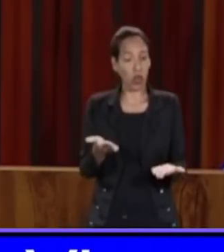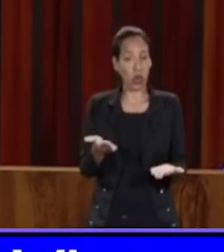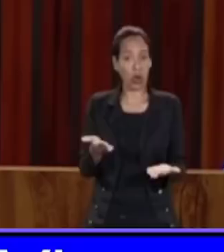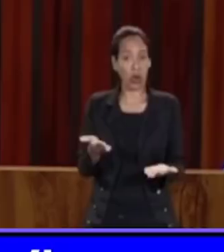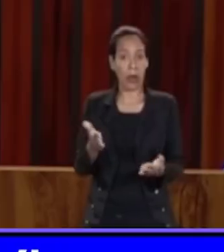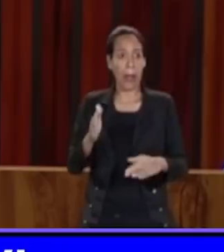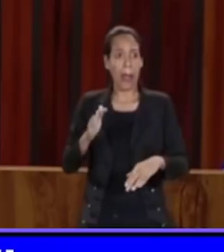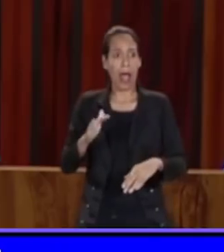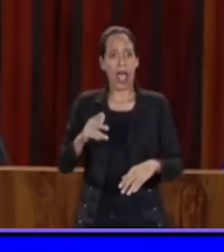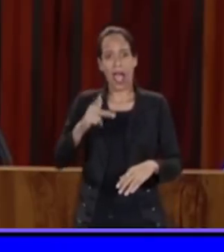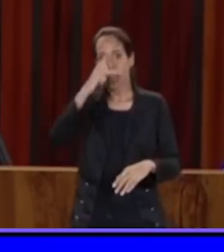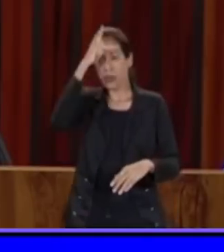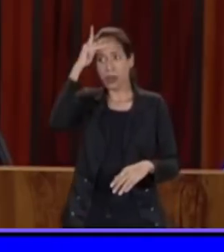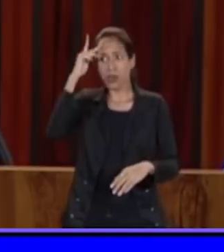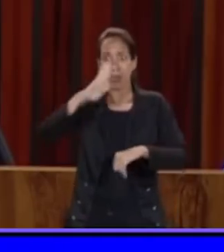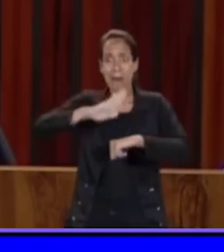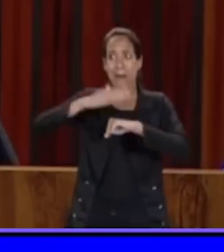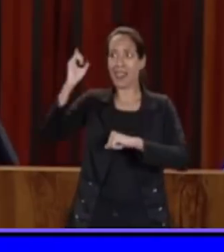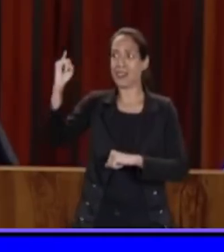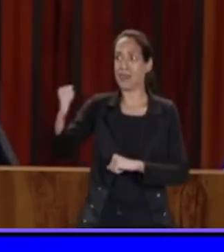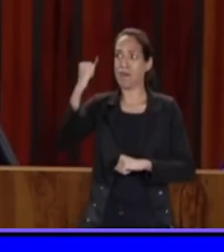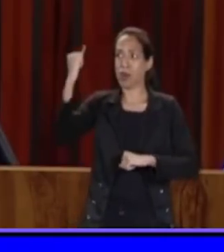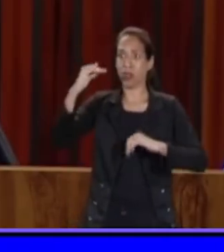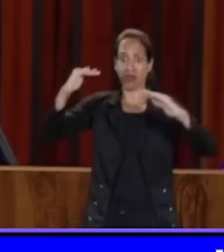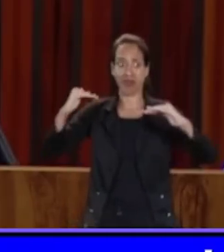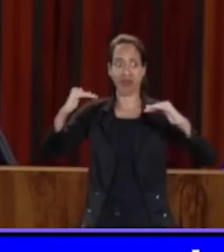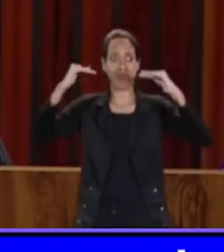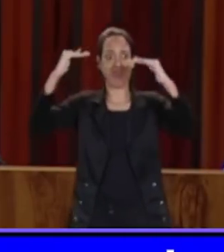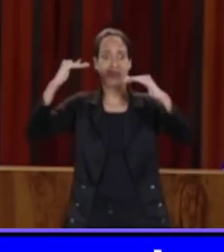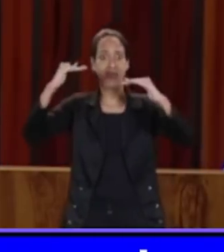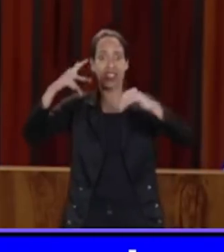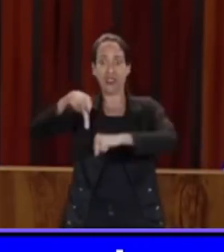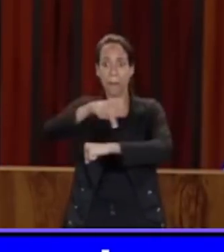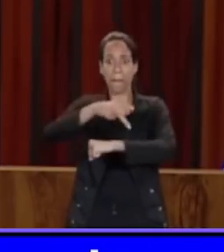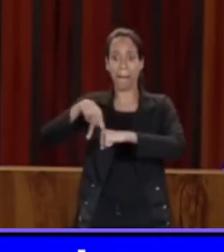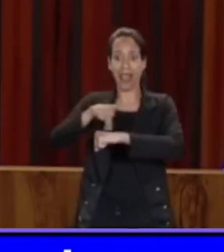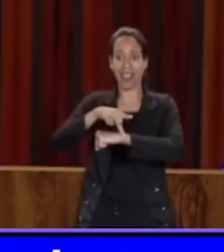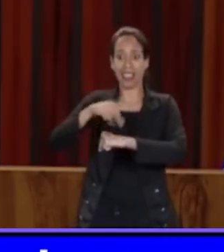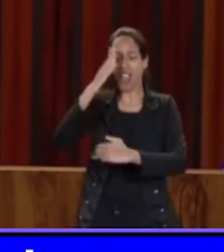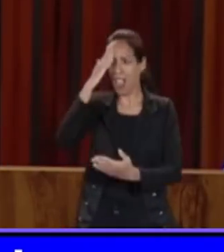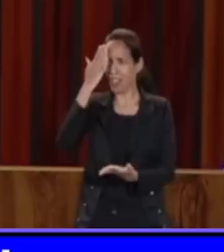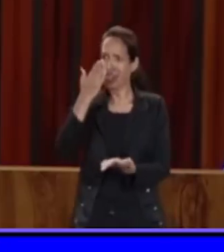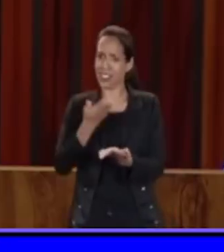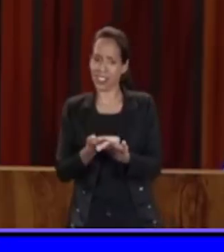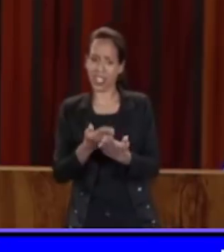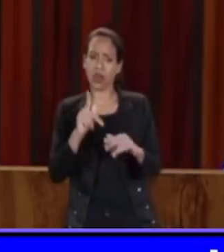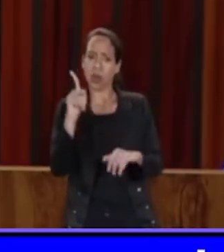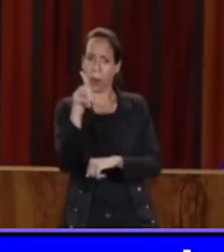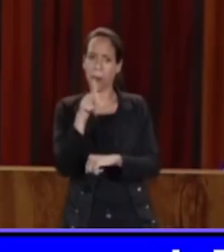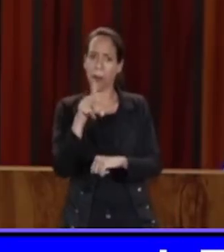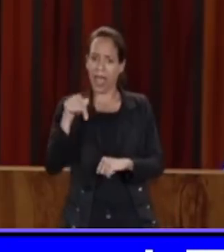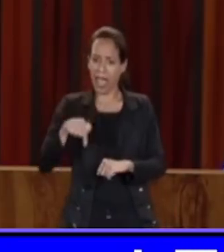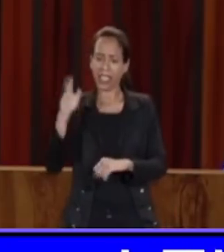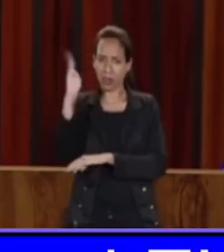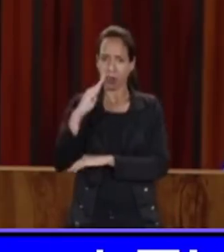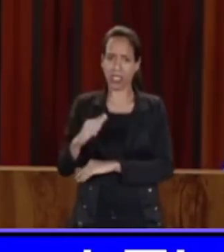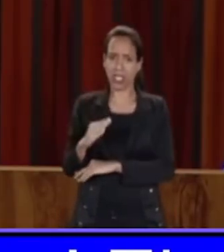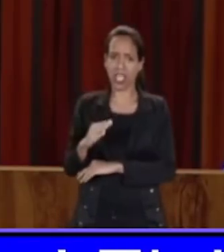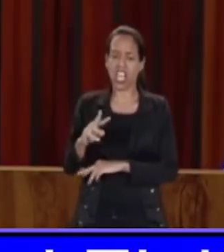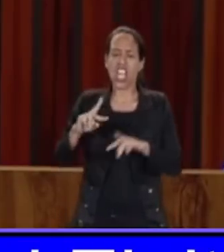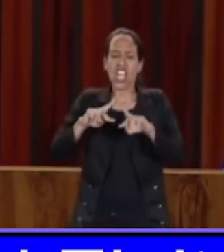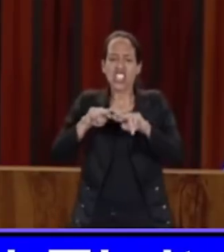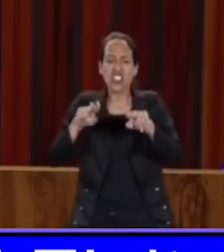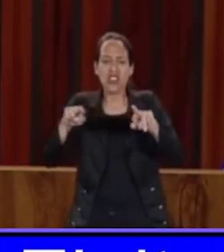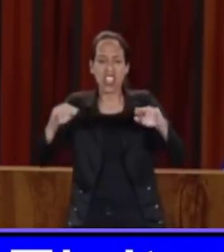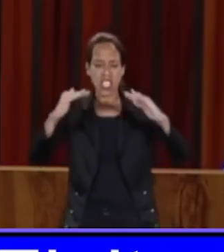mais altos representantes diplomáticos estrangeiros acreditados no país, bem como diversas